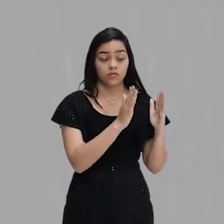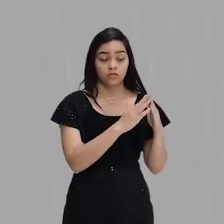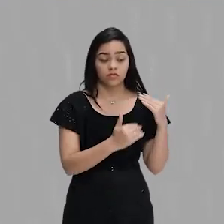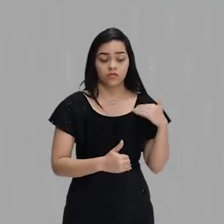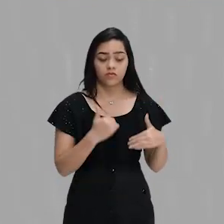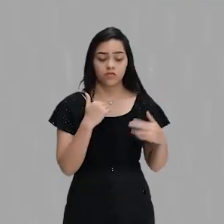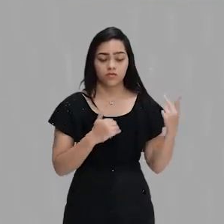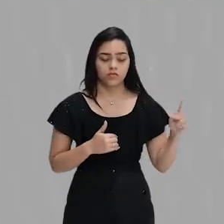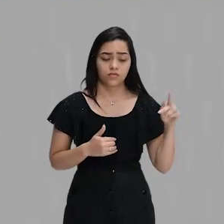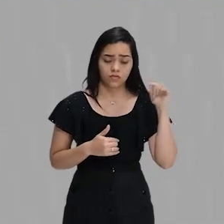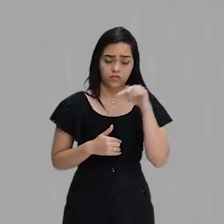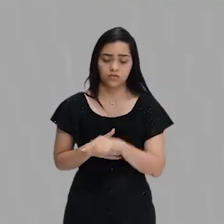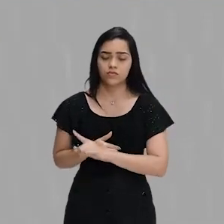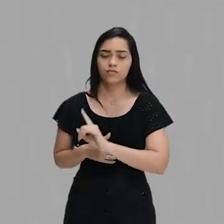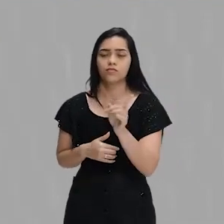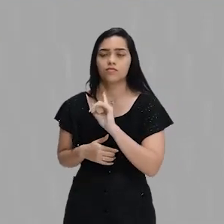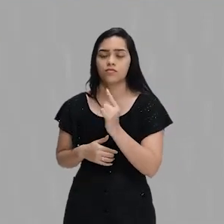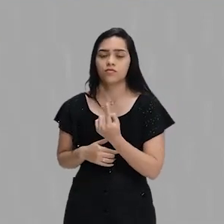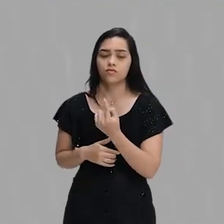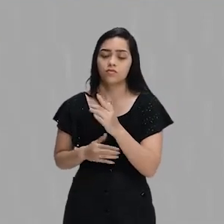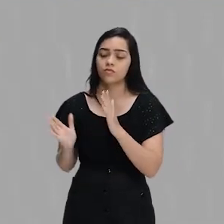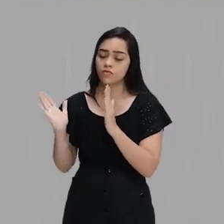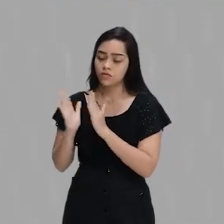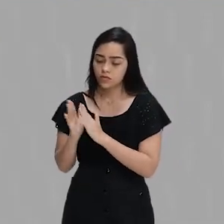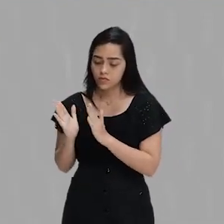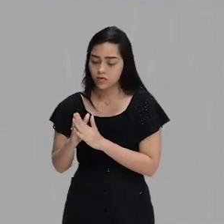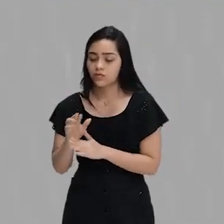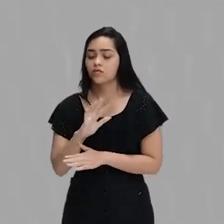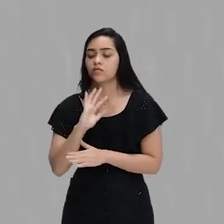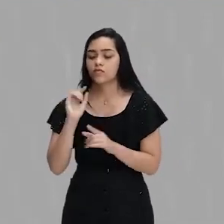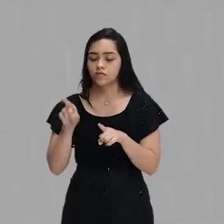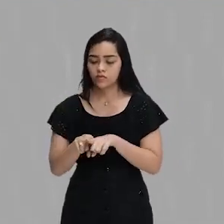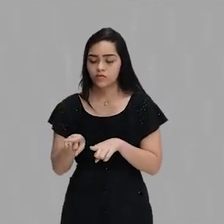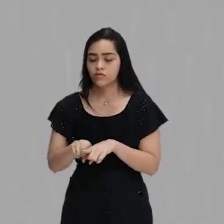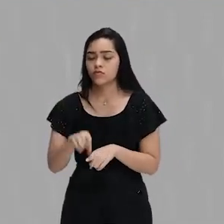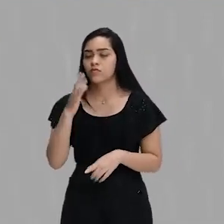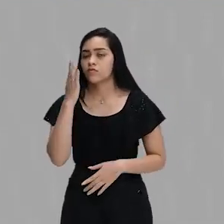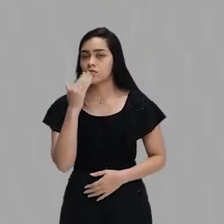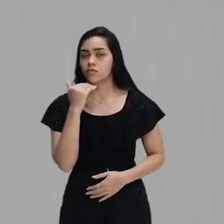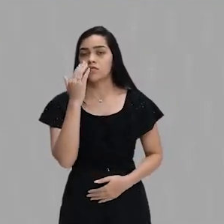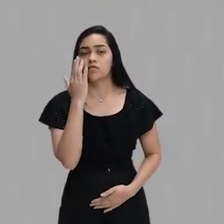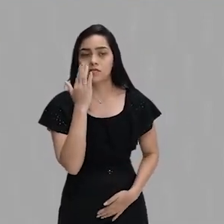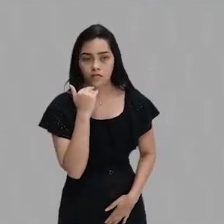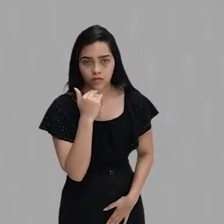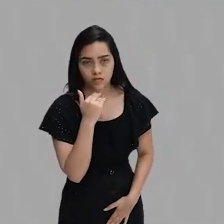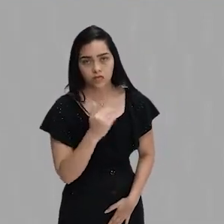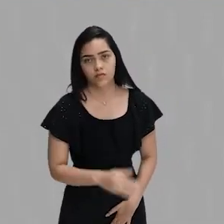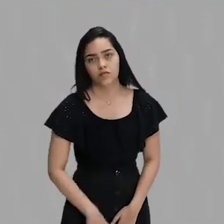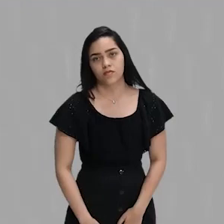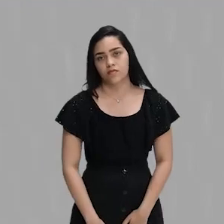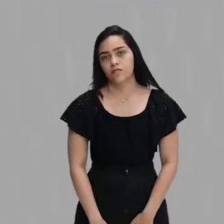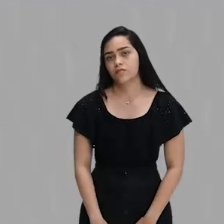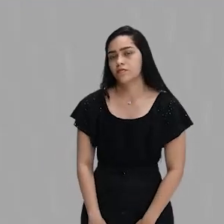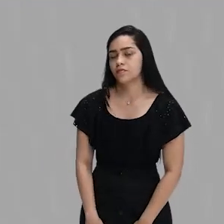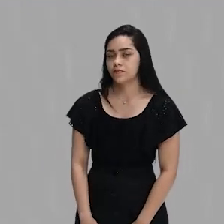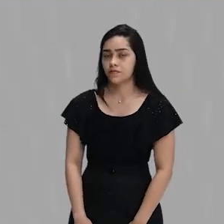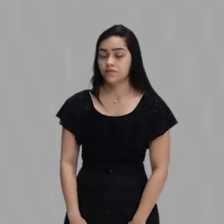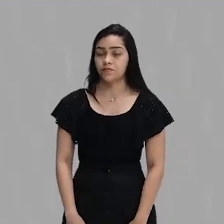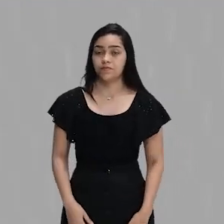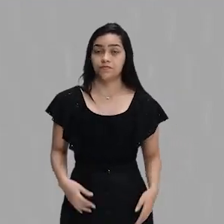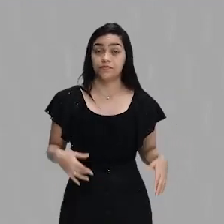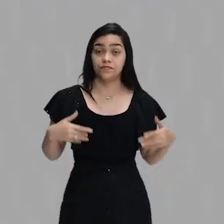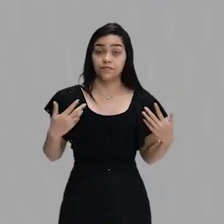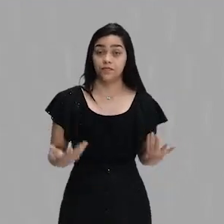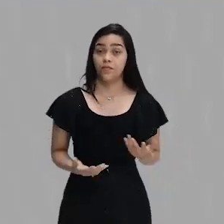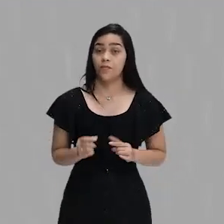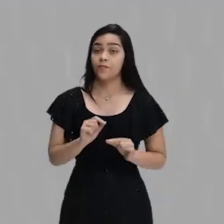outro. Aqui não. Um está morando no corpo do outro e esse que está servindo de moradia também serve de alimento.